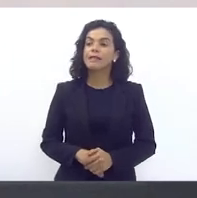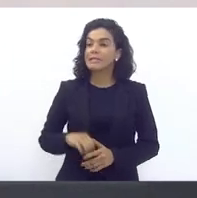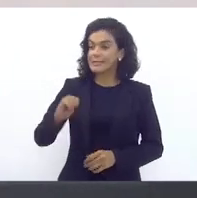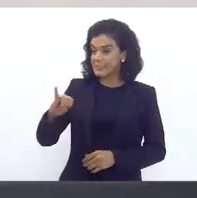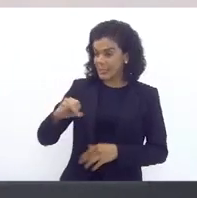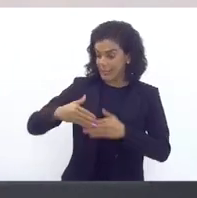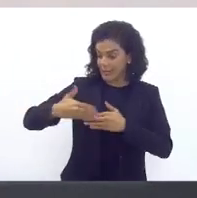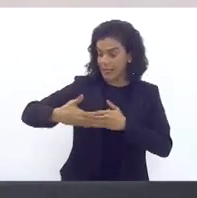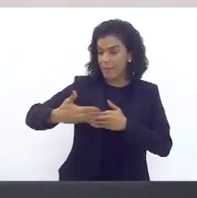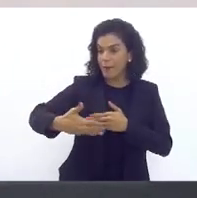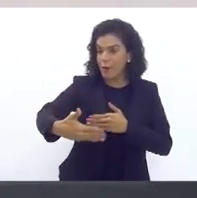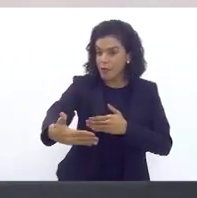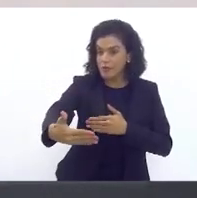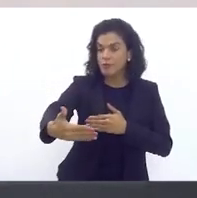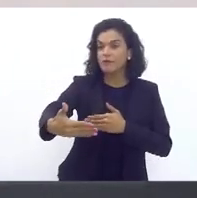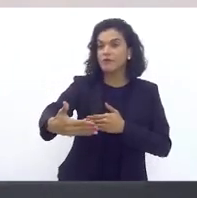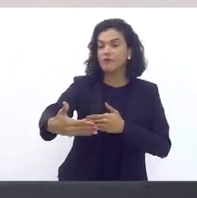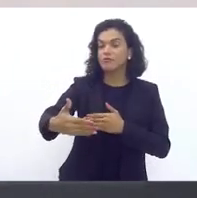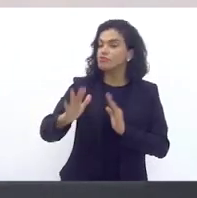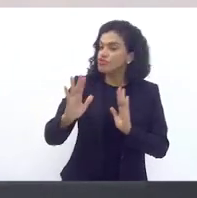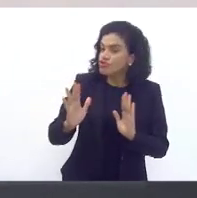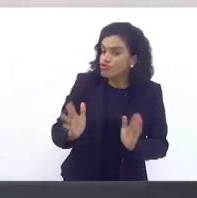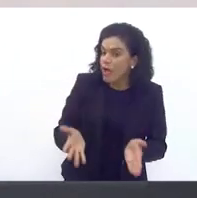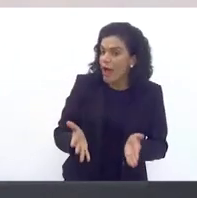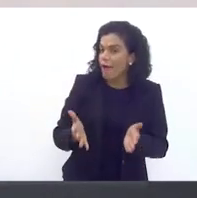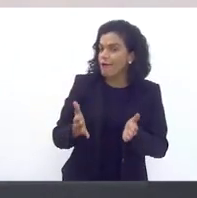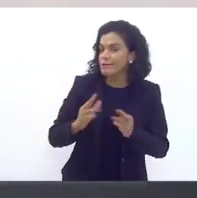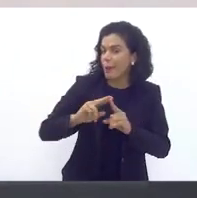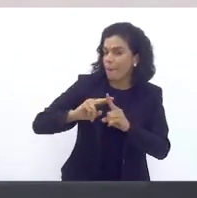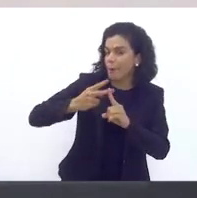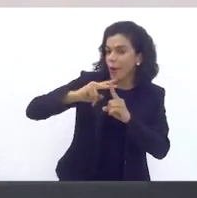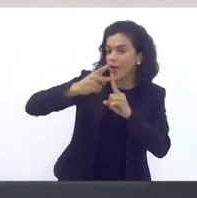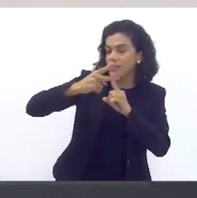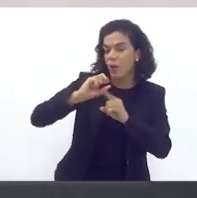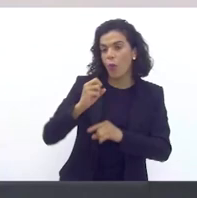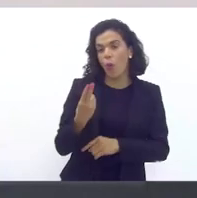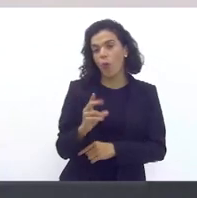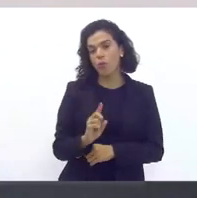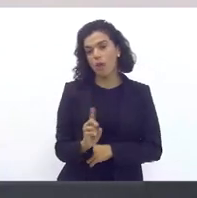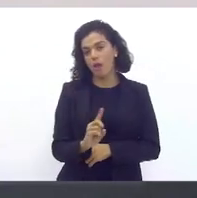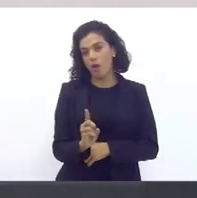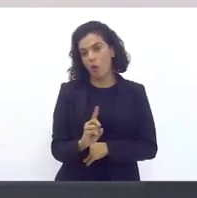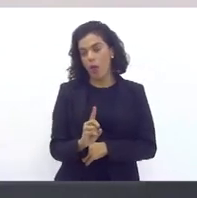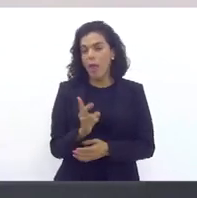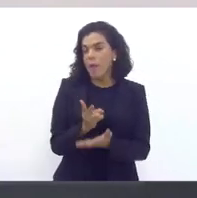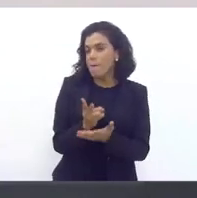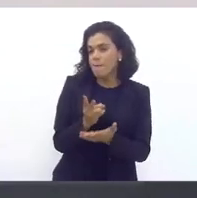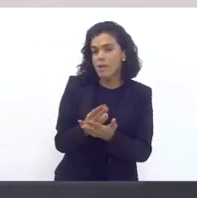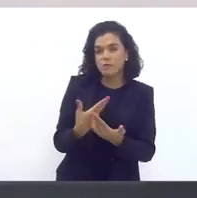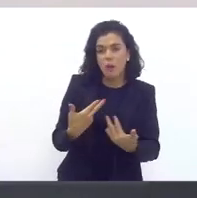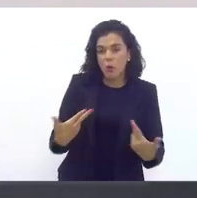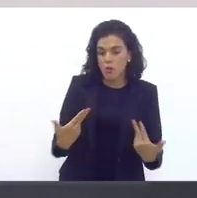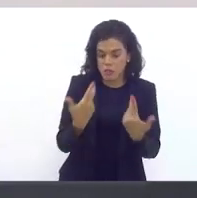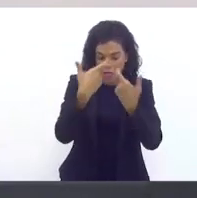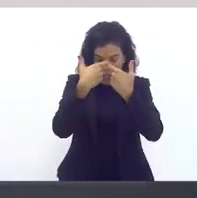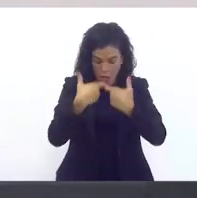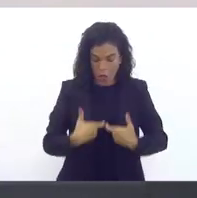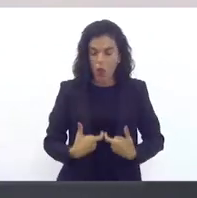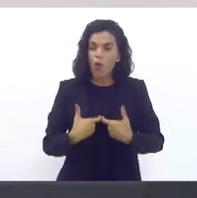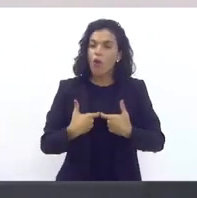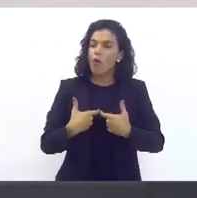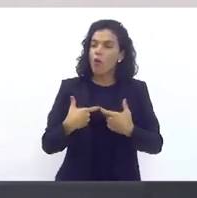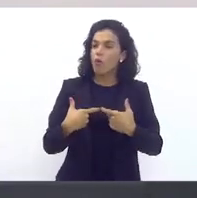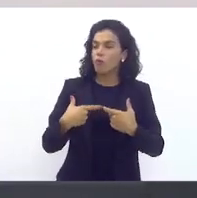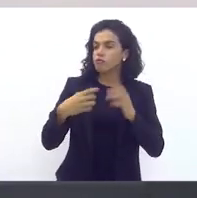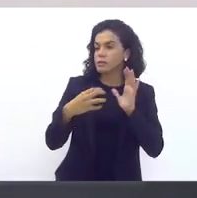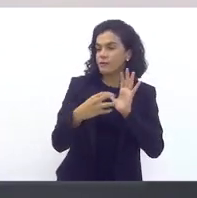na frente vai ser feita a progressão ou não, é outra coisa, né? É a mesma coisa que eu, servidora da